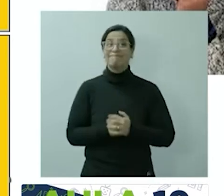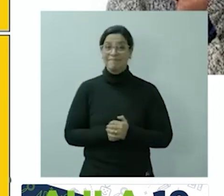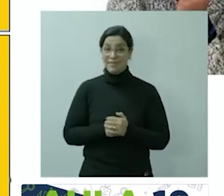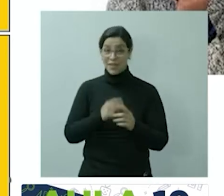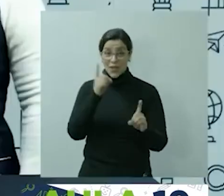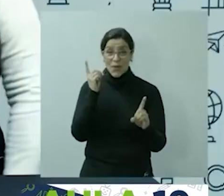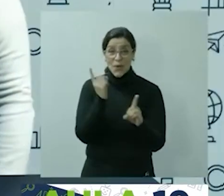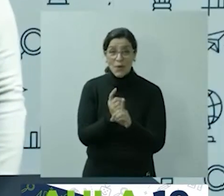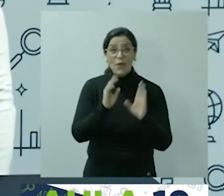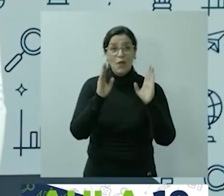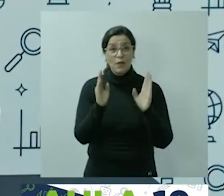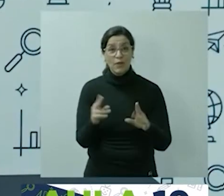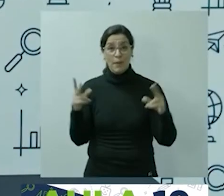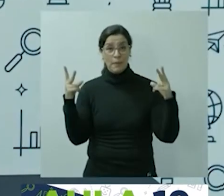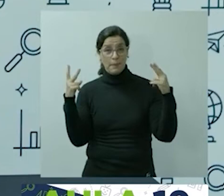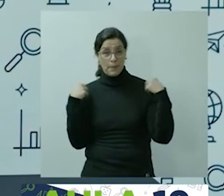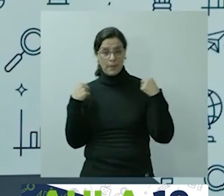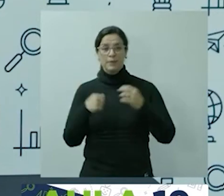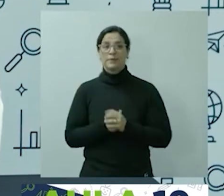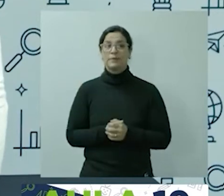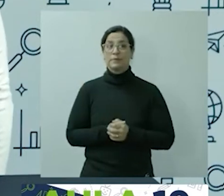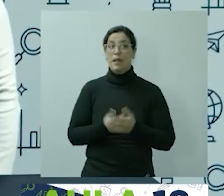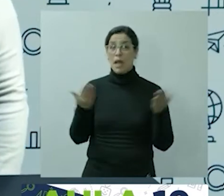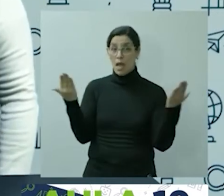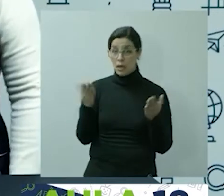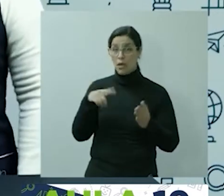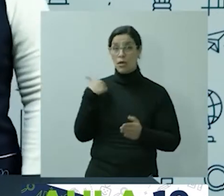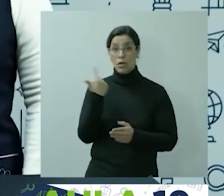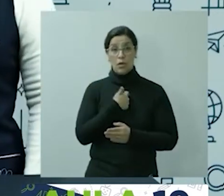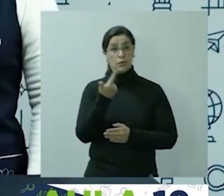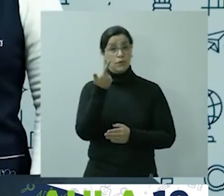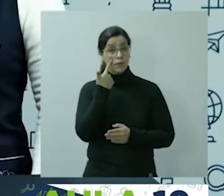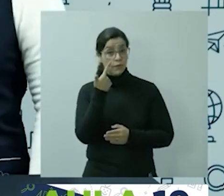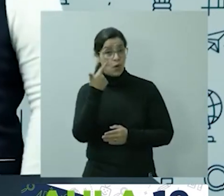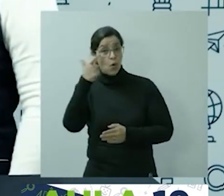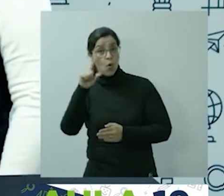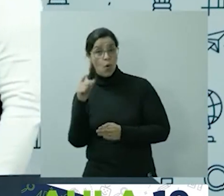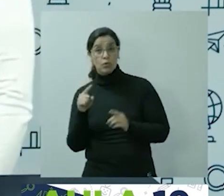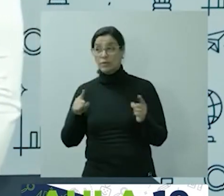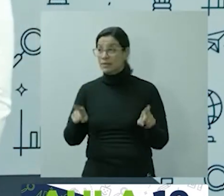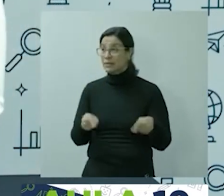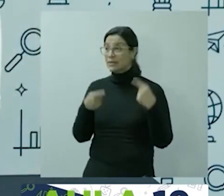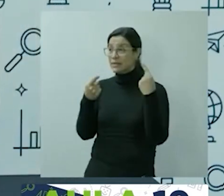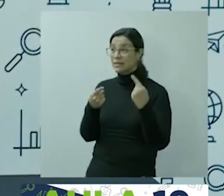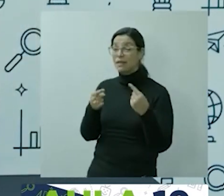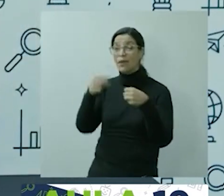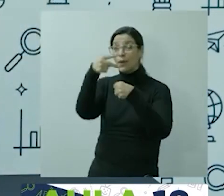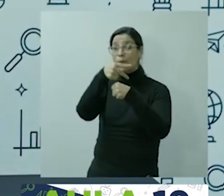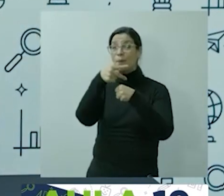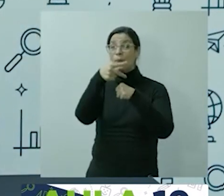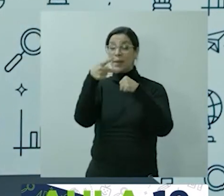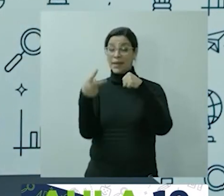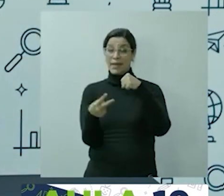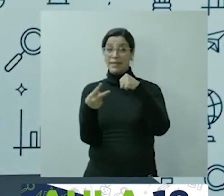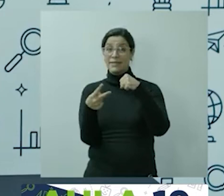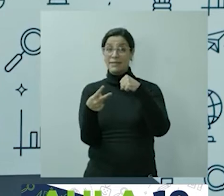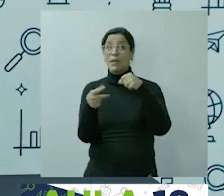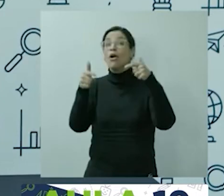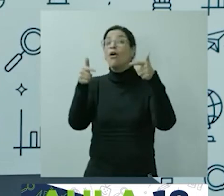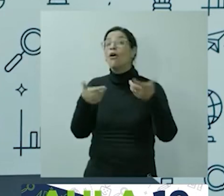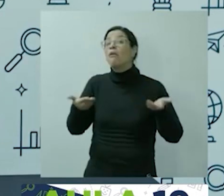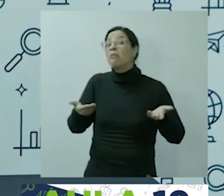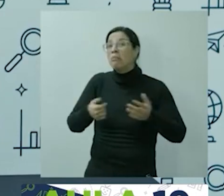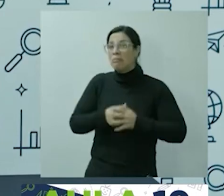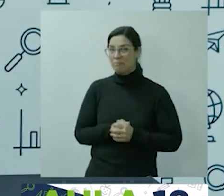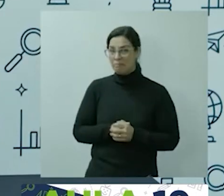bem, achamos o outro piloto. Agora, o próximo desafio é encontrar a outra imagem